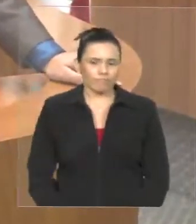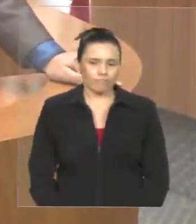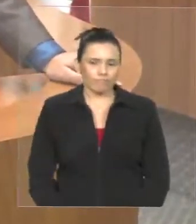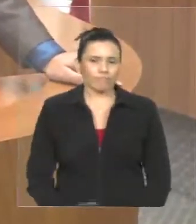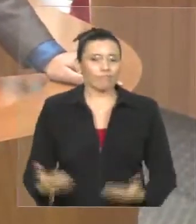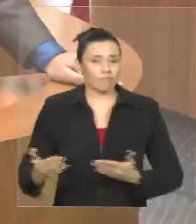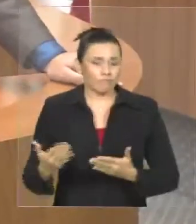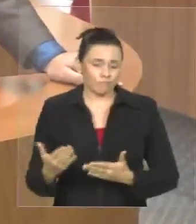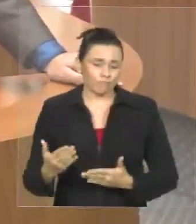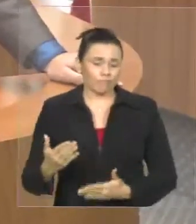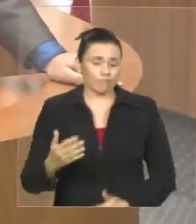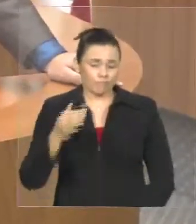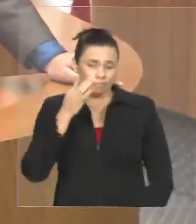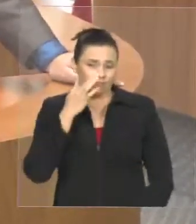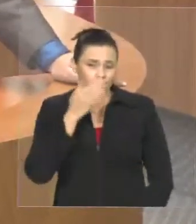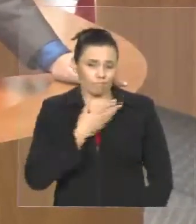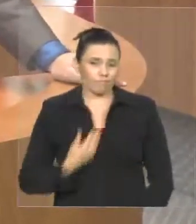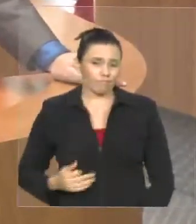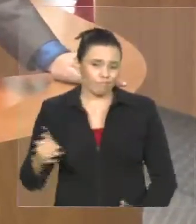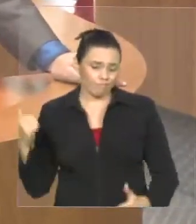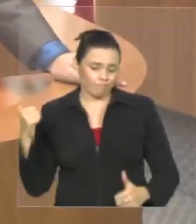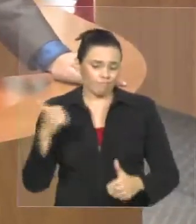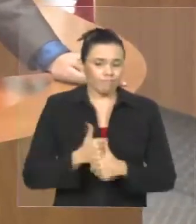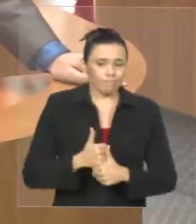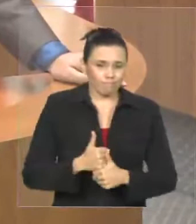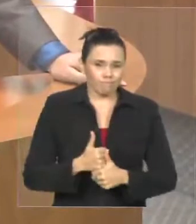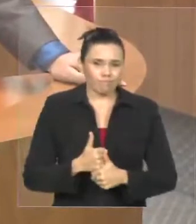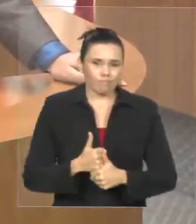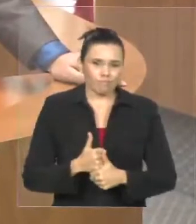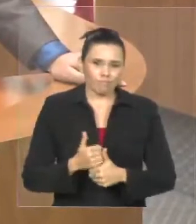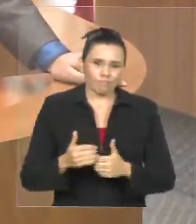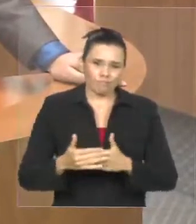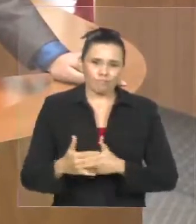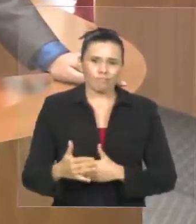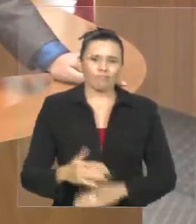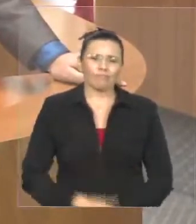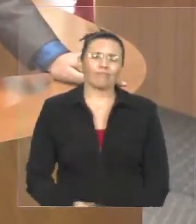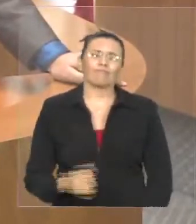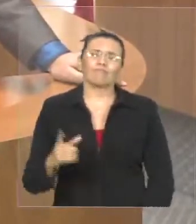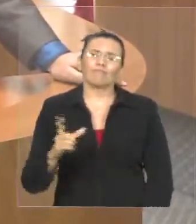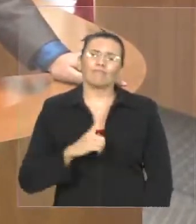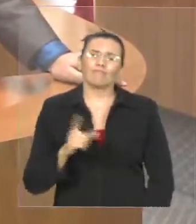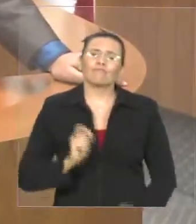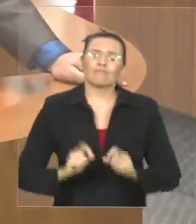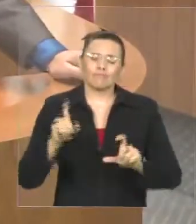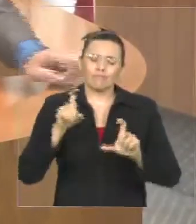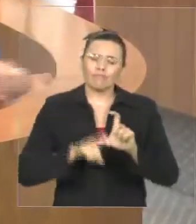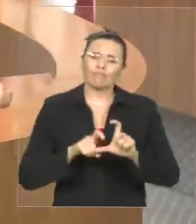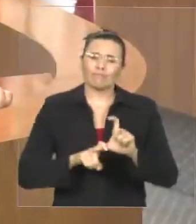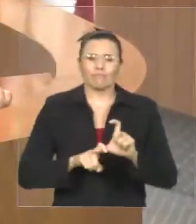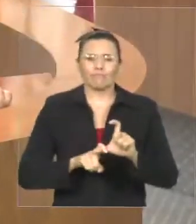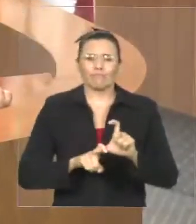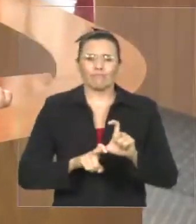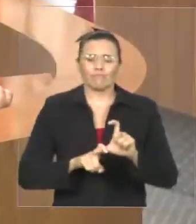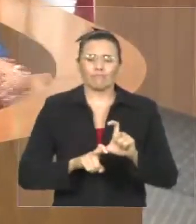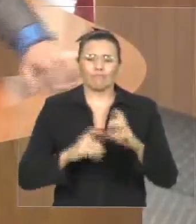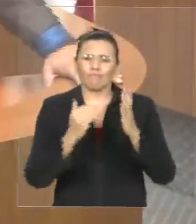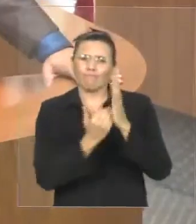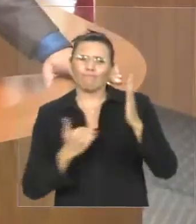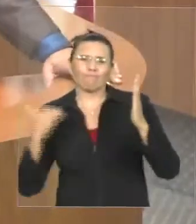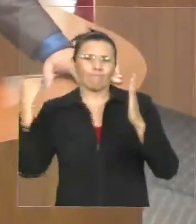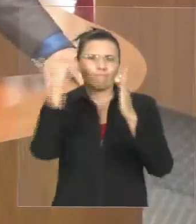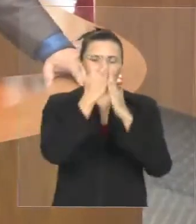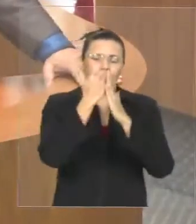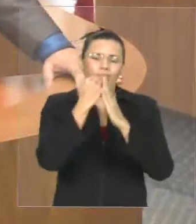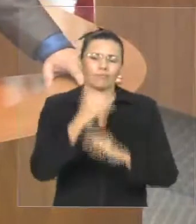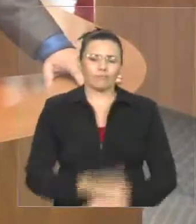um trabalho, deixou débitos exorbitantes. Somente na saúde